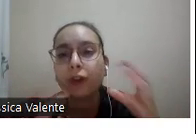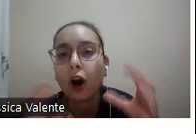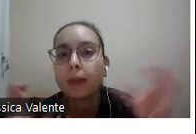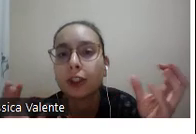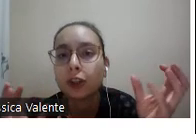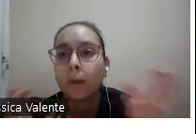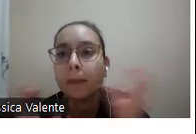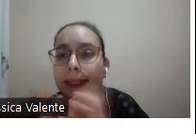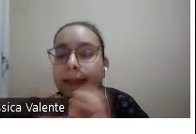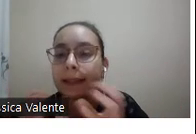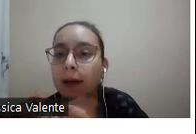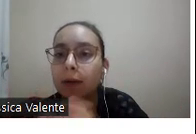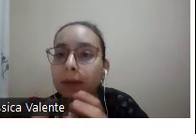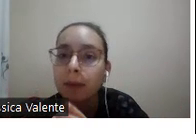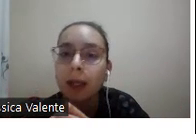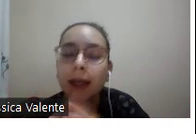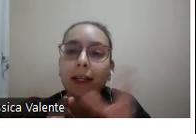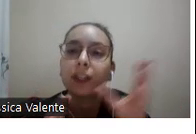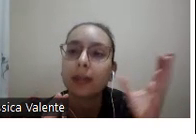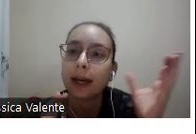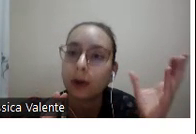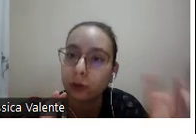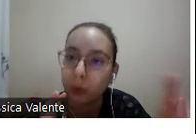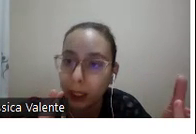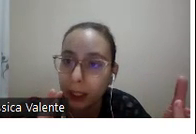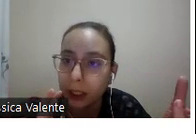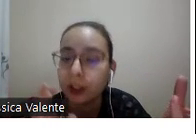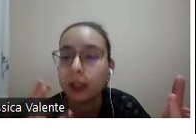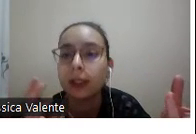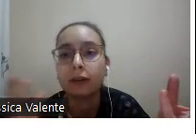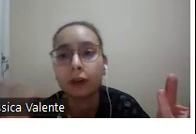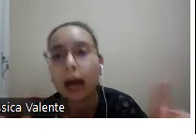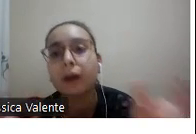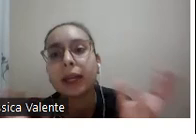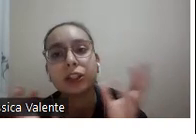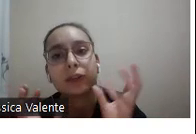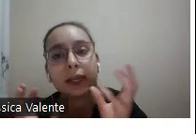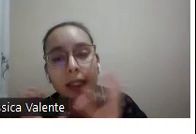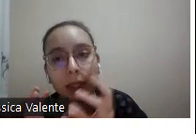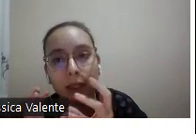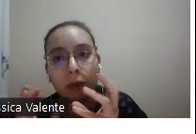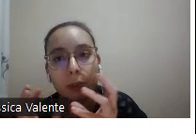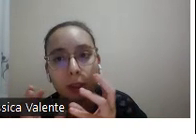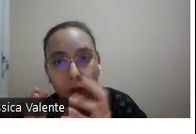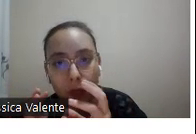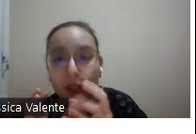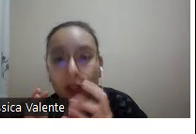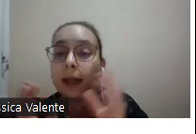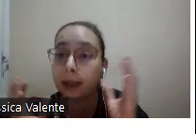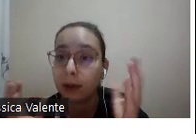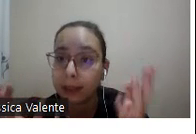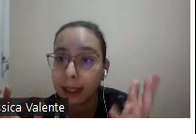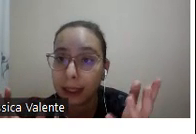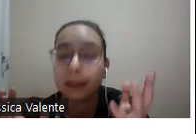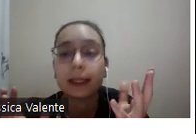diferentes formas de combinação. Então, a gente não tem a consoante e a vogal, e a gente vai criando combinações.